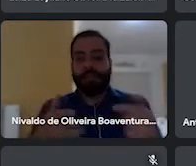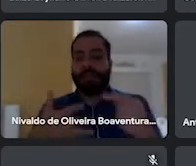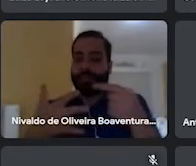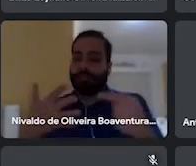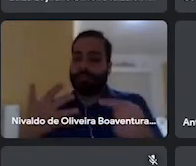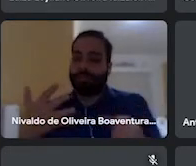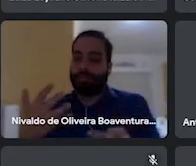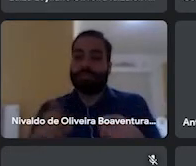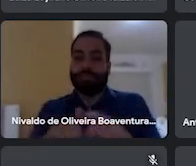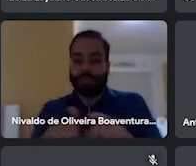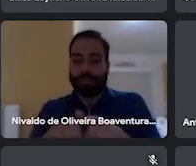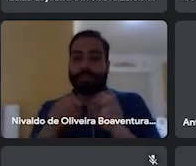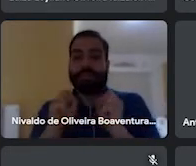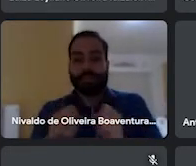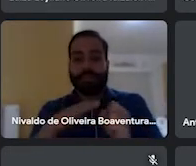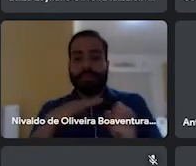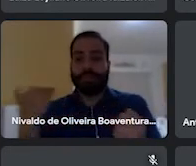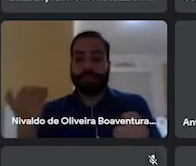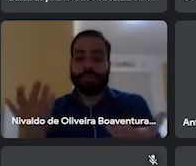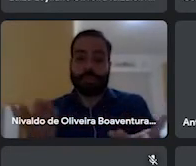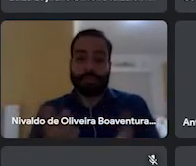vai ocasionar, que são